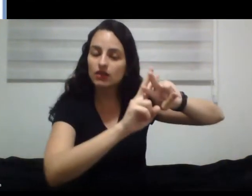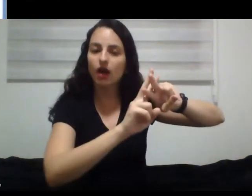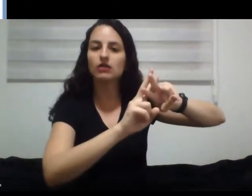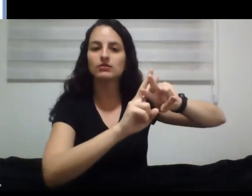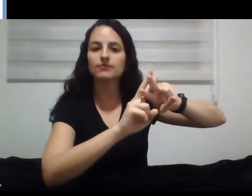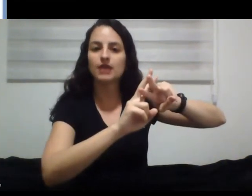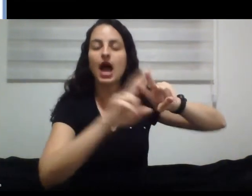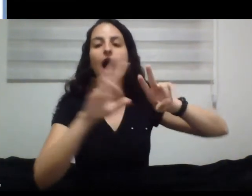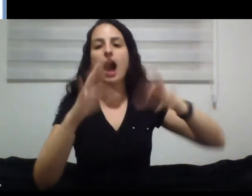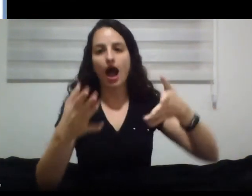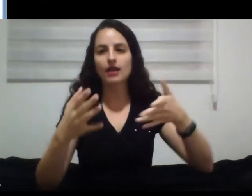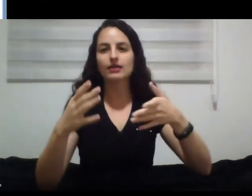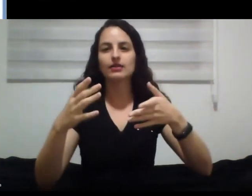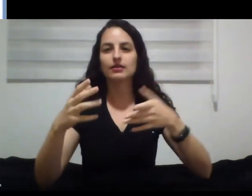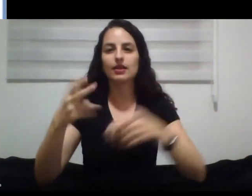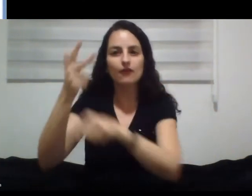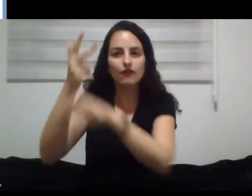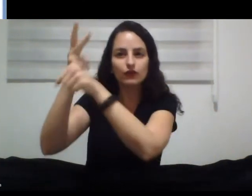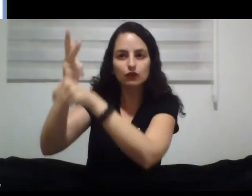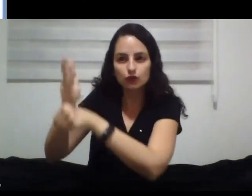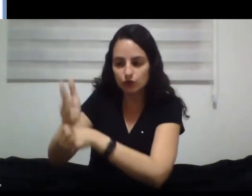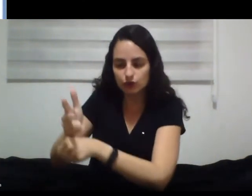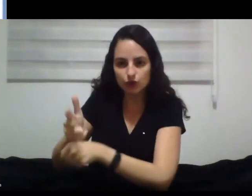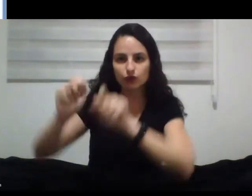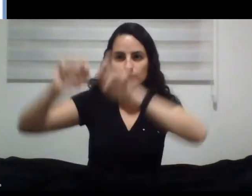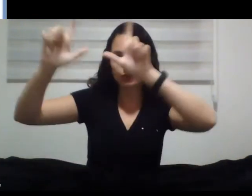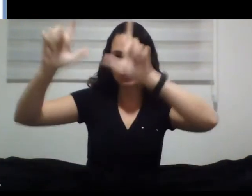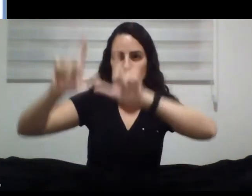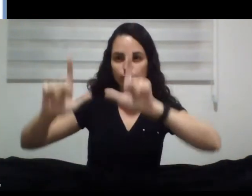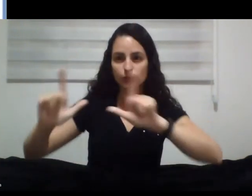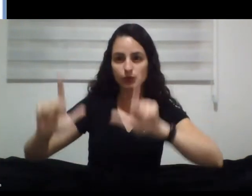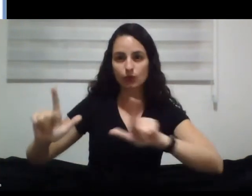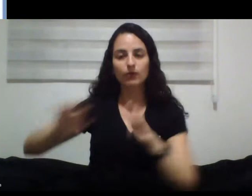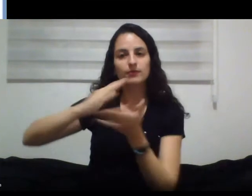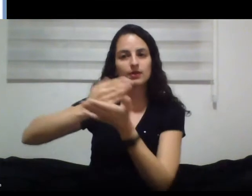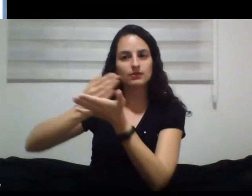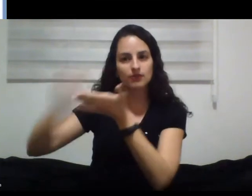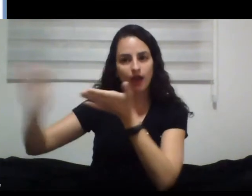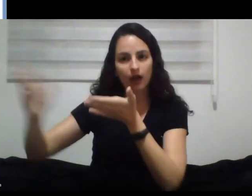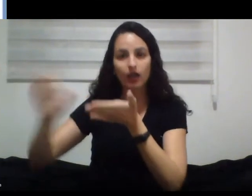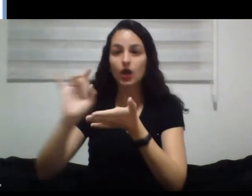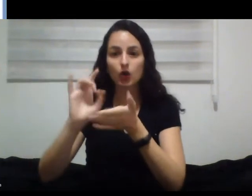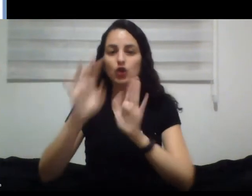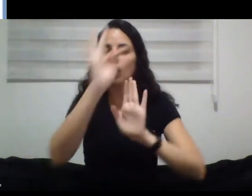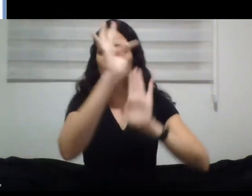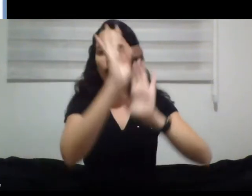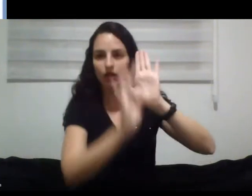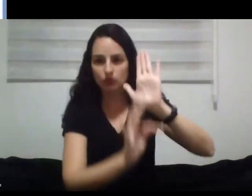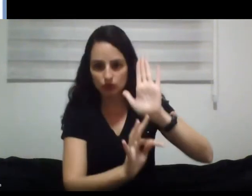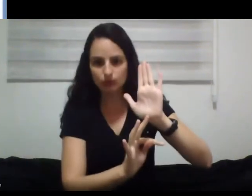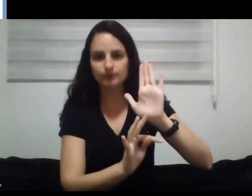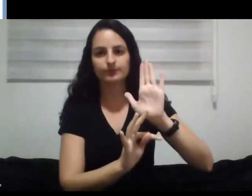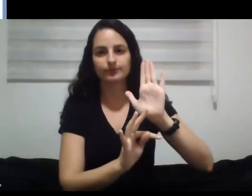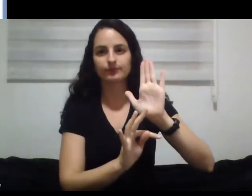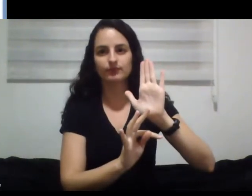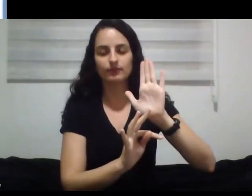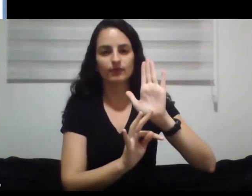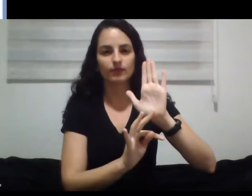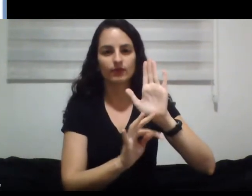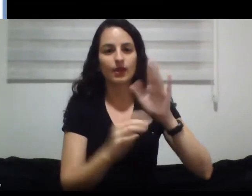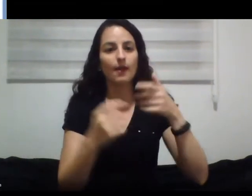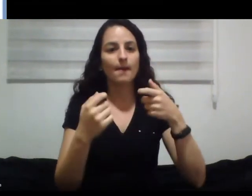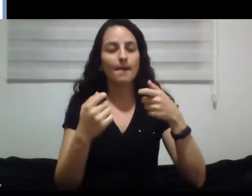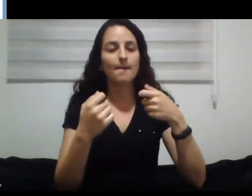auxílio de estudantes de graduação, de PESC, de... né, se é voluntariado, eu acho que aí é